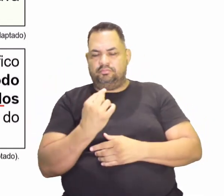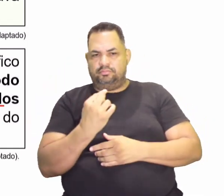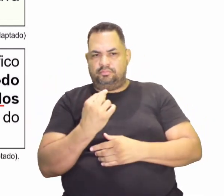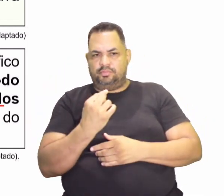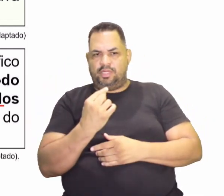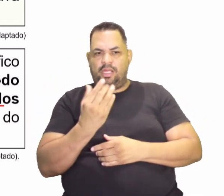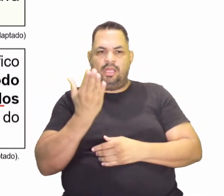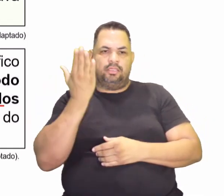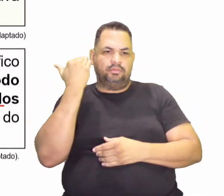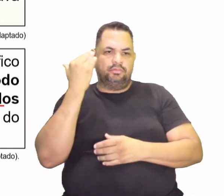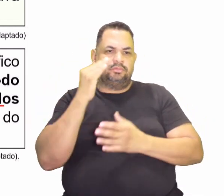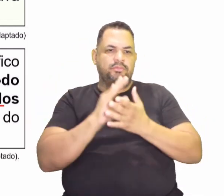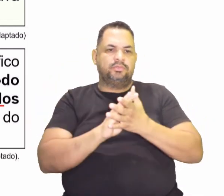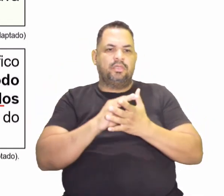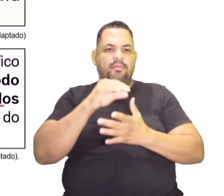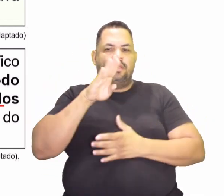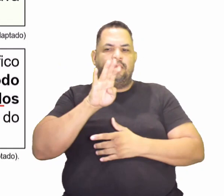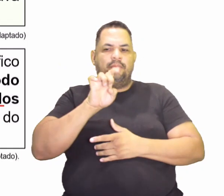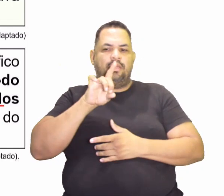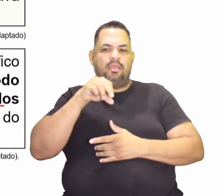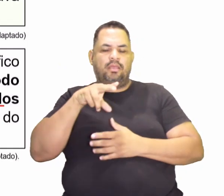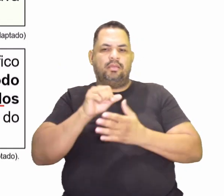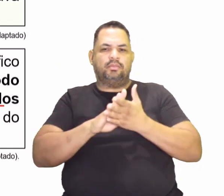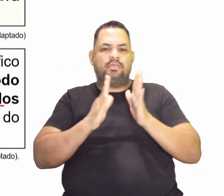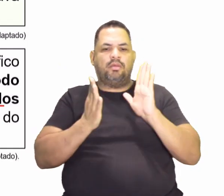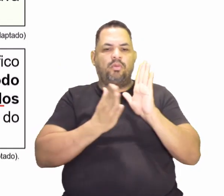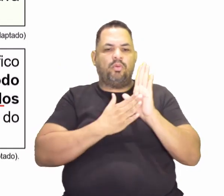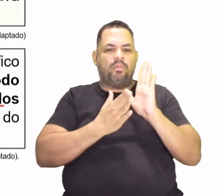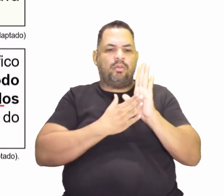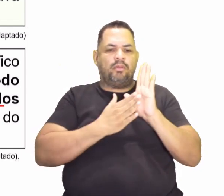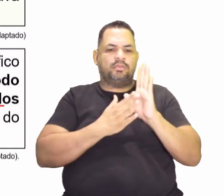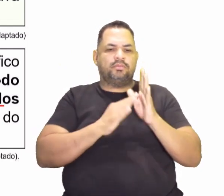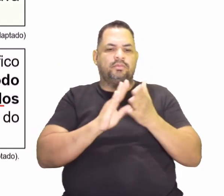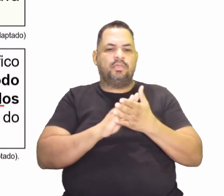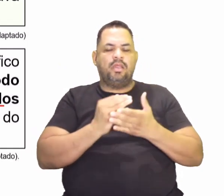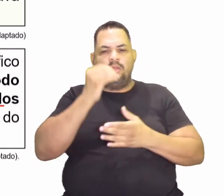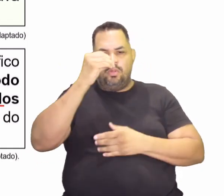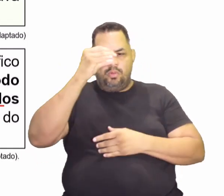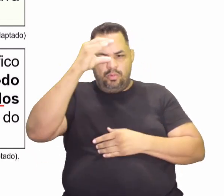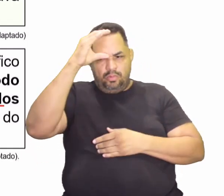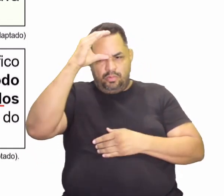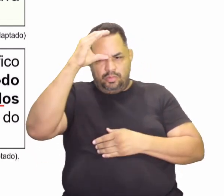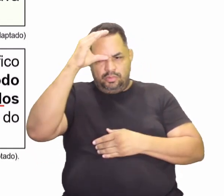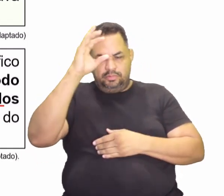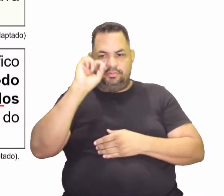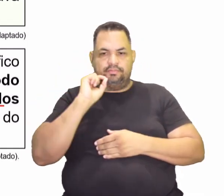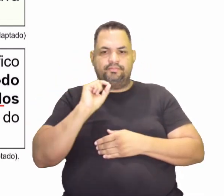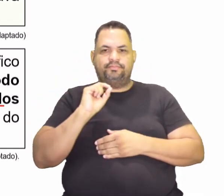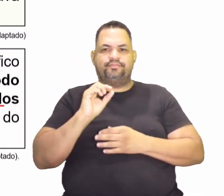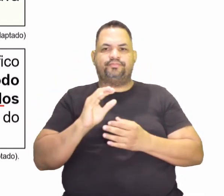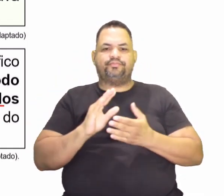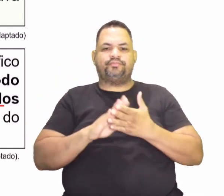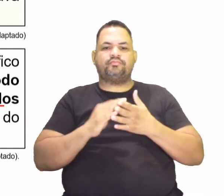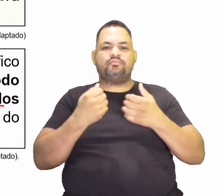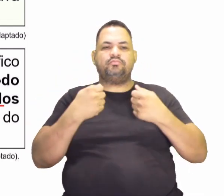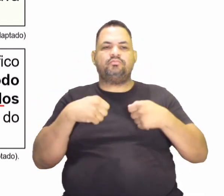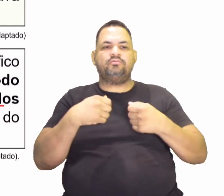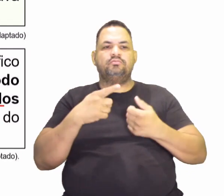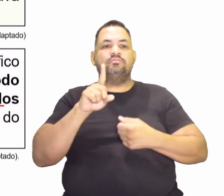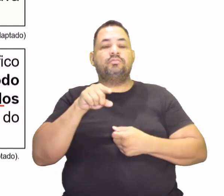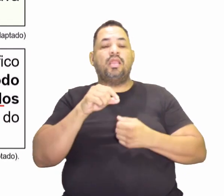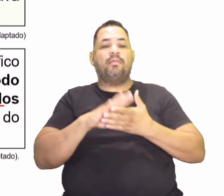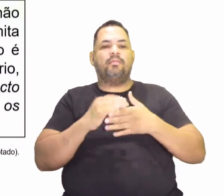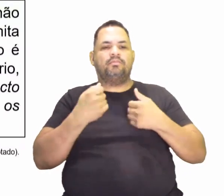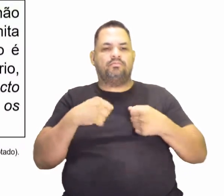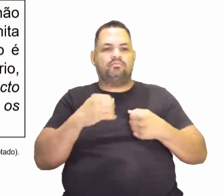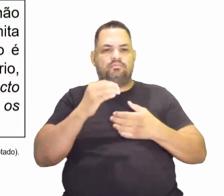Bacon, é questão de comprovações para conhecer, sobre o conhecimento, tá? É possível o